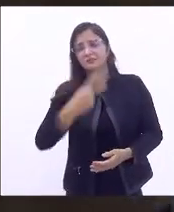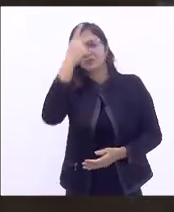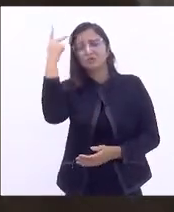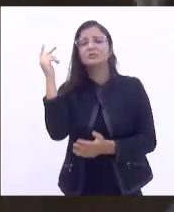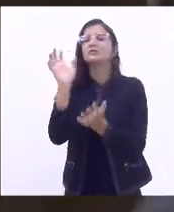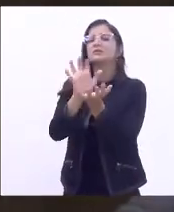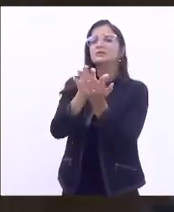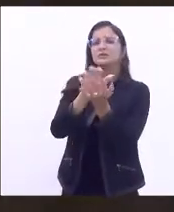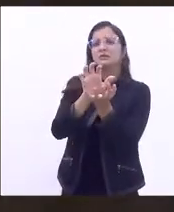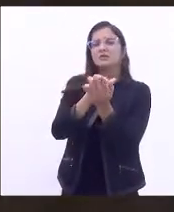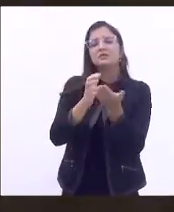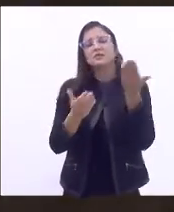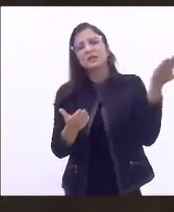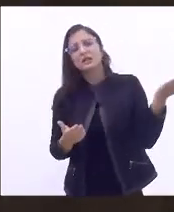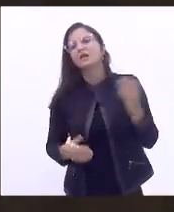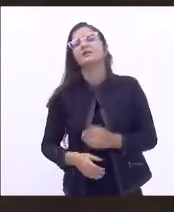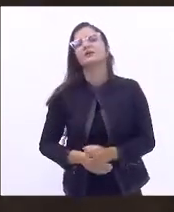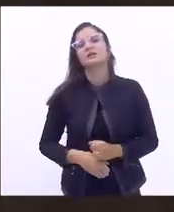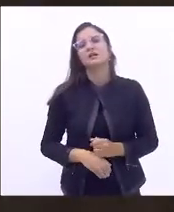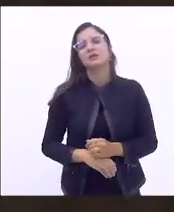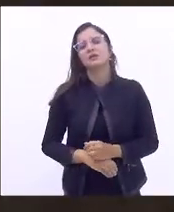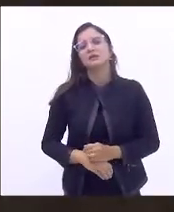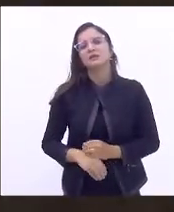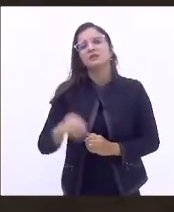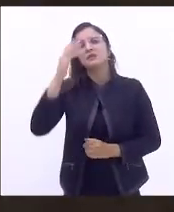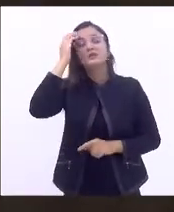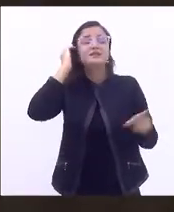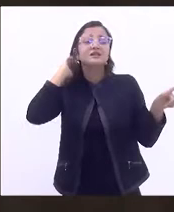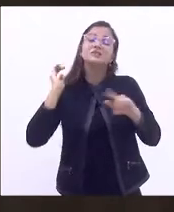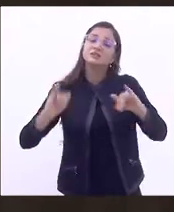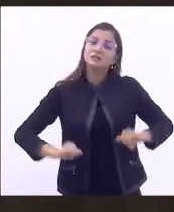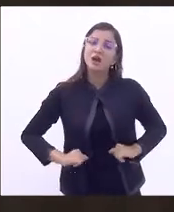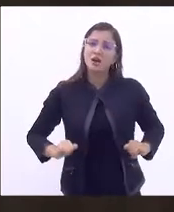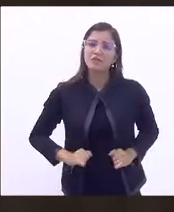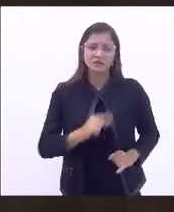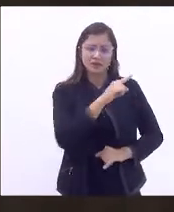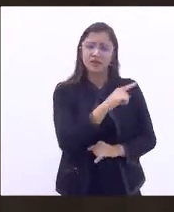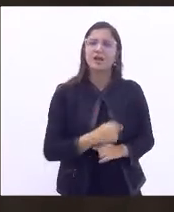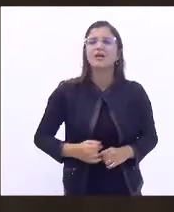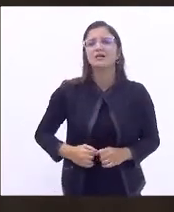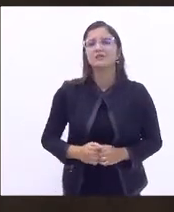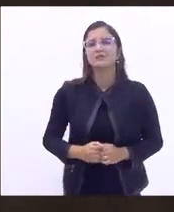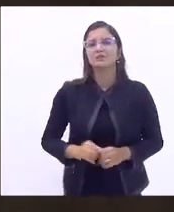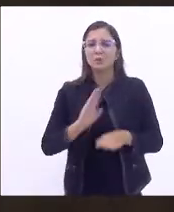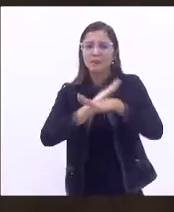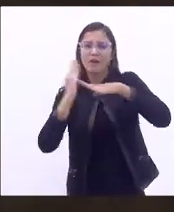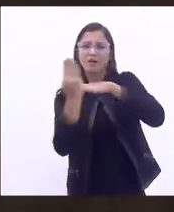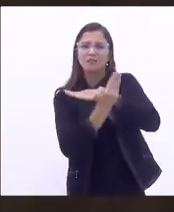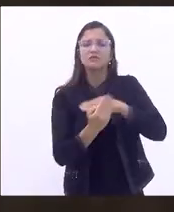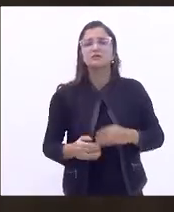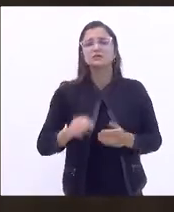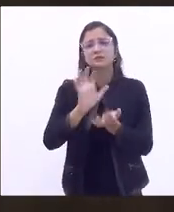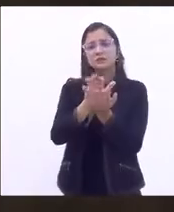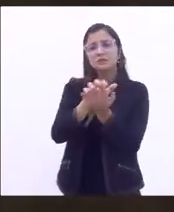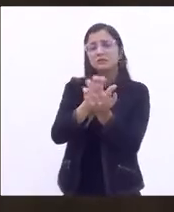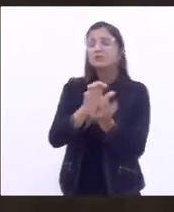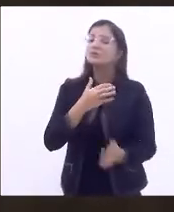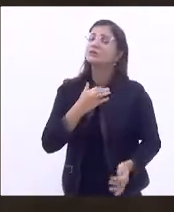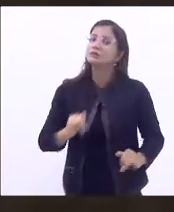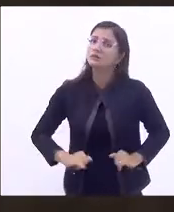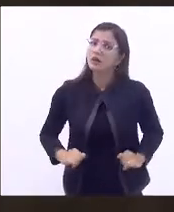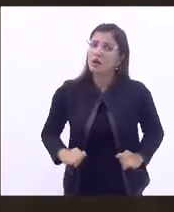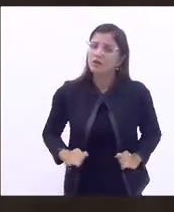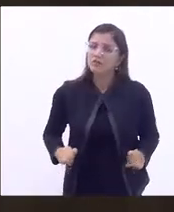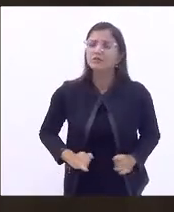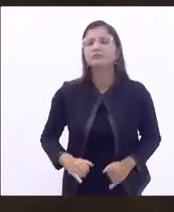bairro da Zona Oeste que já sofre com processos de degradação ambiental. Então, essa é uma preocupação